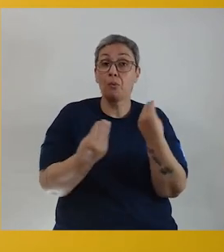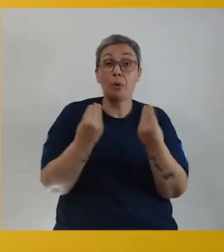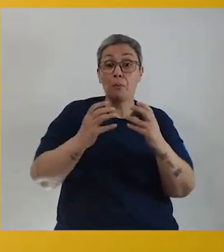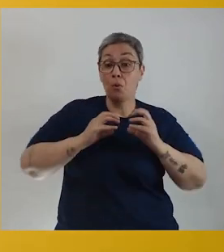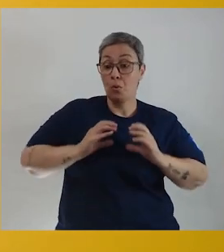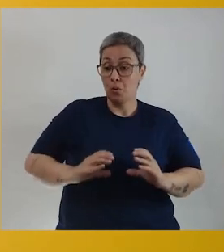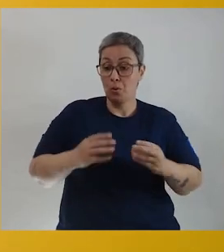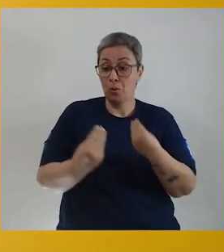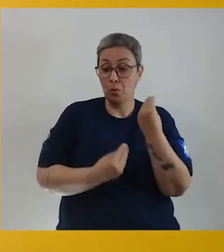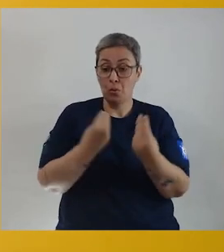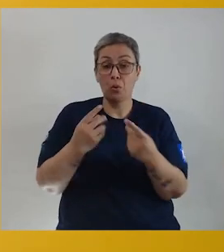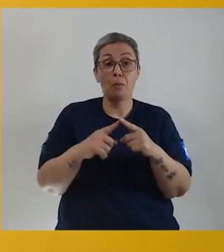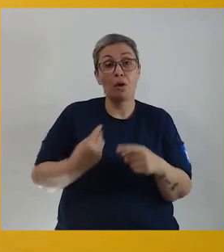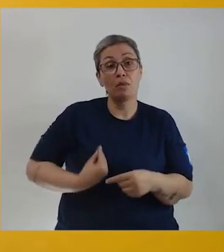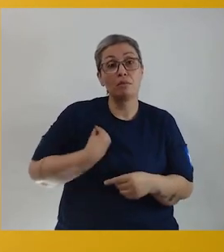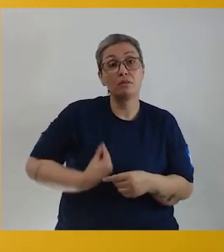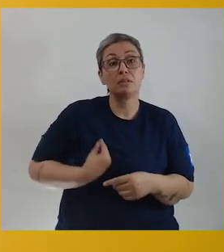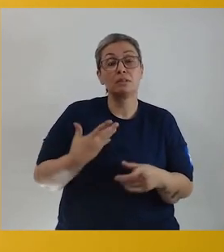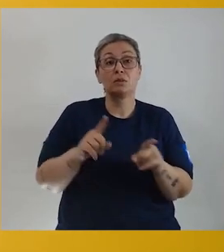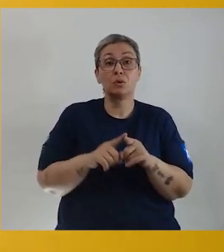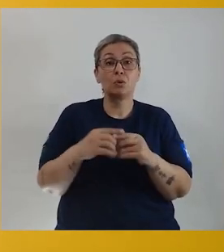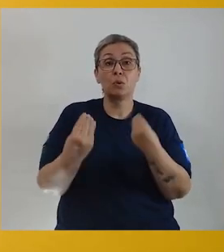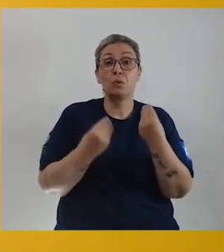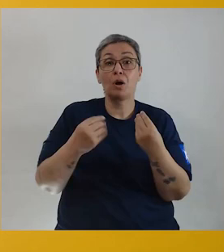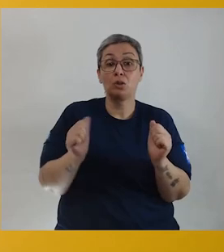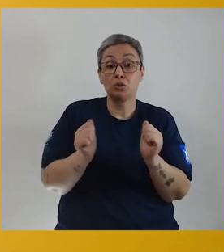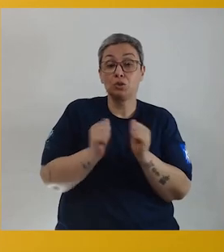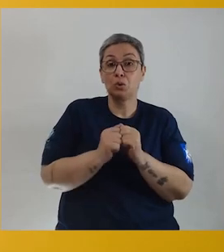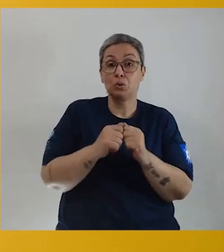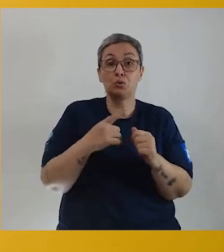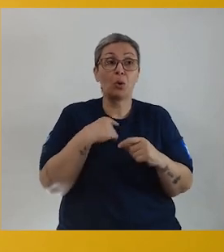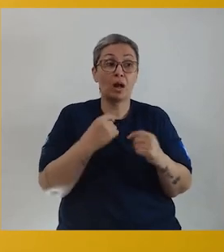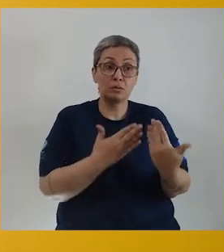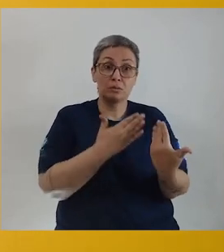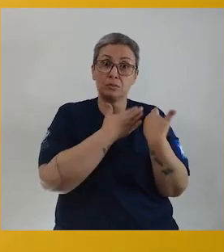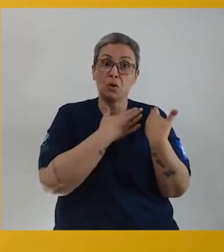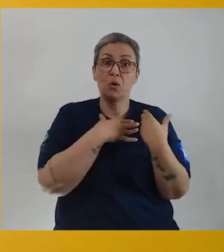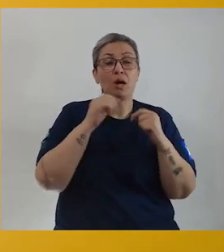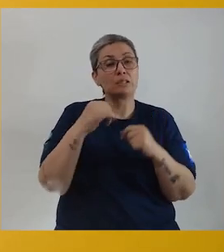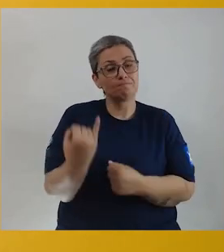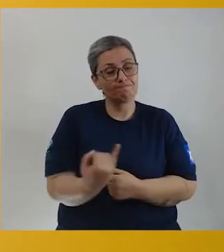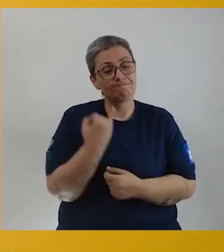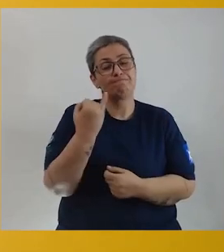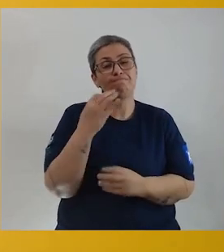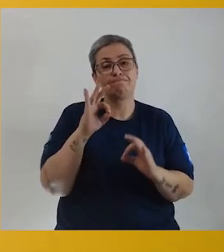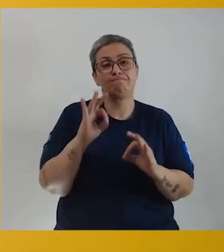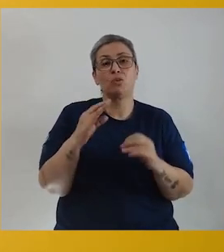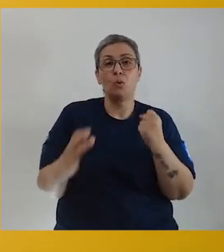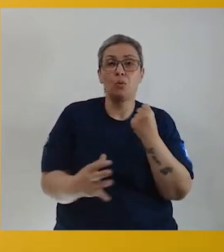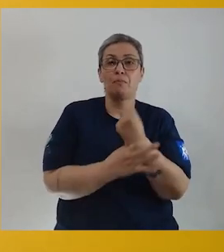como ele se comporta, como que é a vida dele, né? Com sua referência. Então é sempre importante,